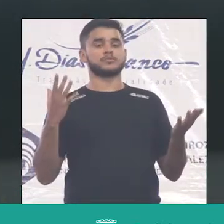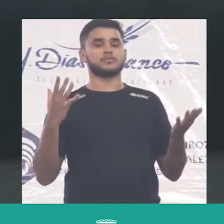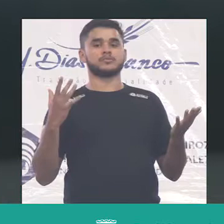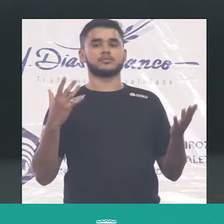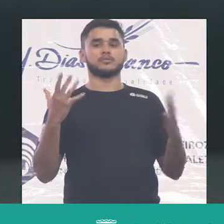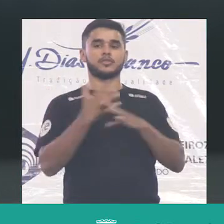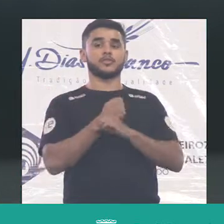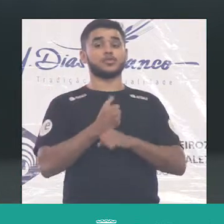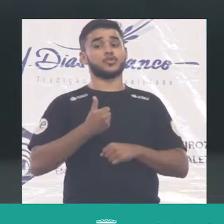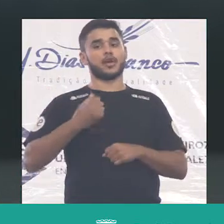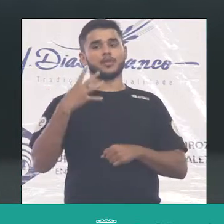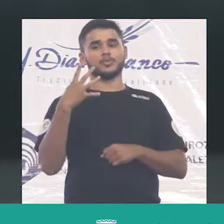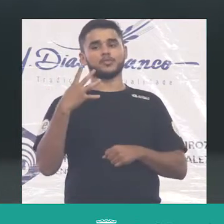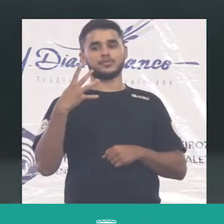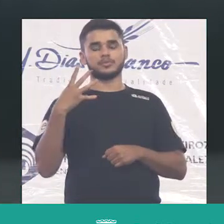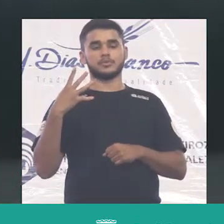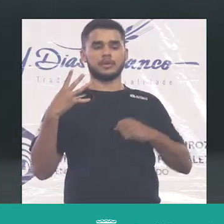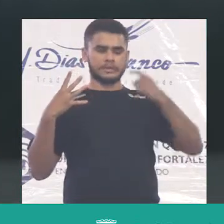14.